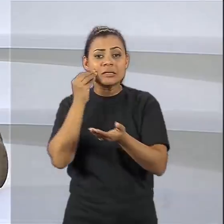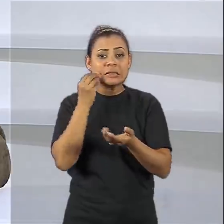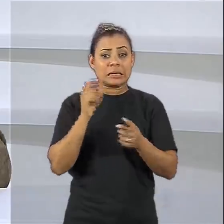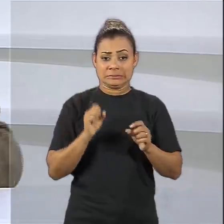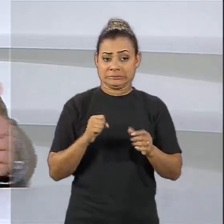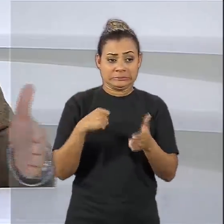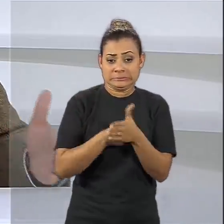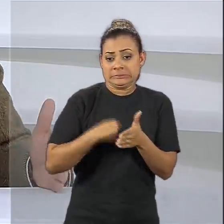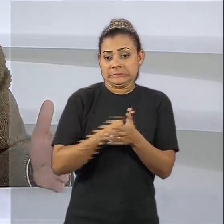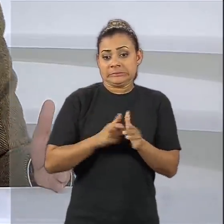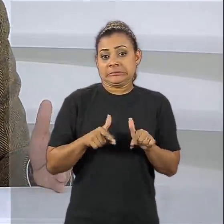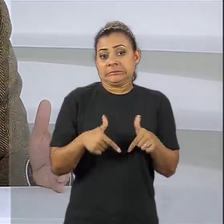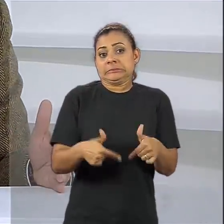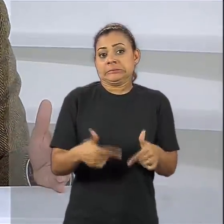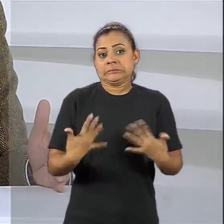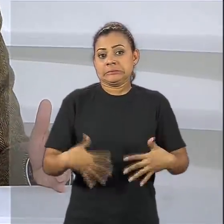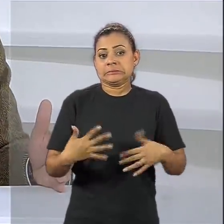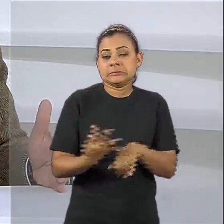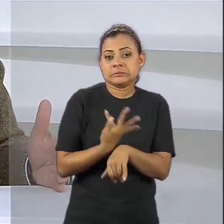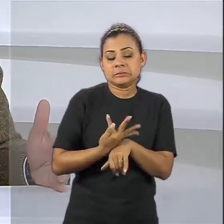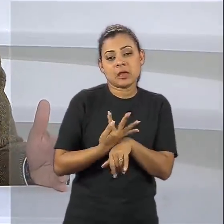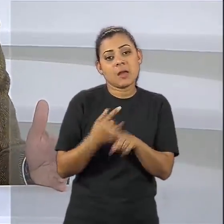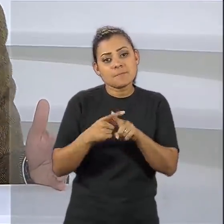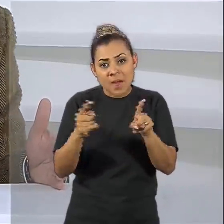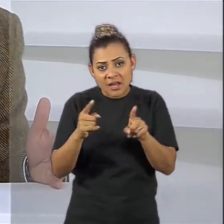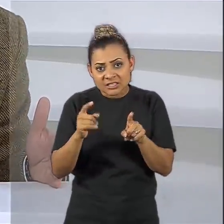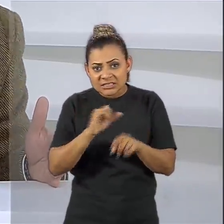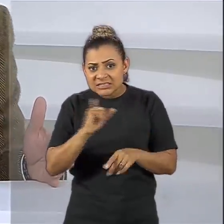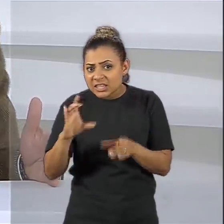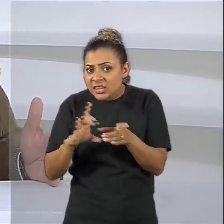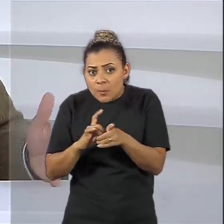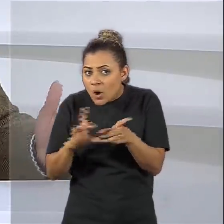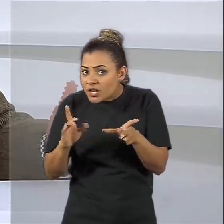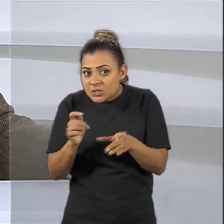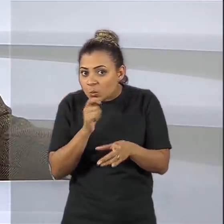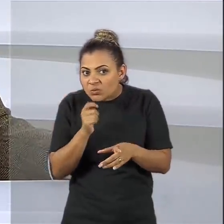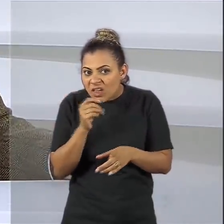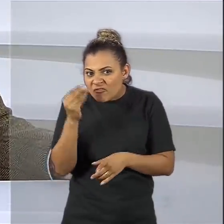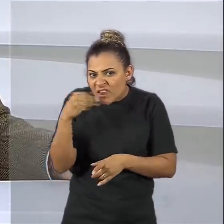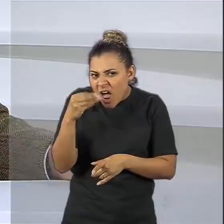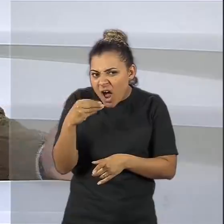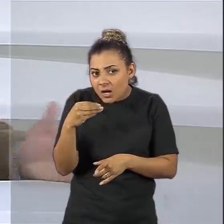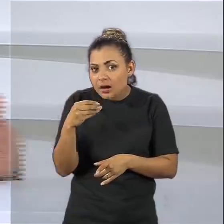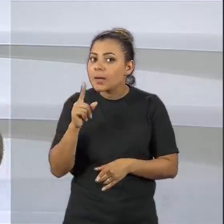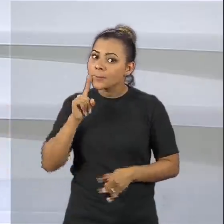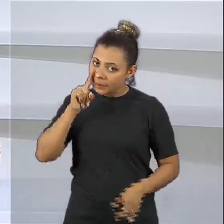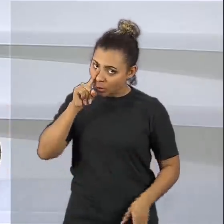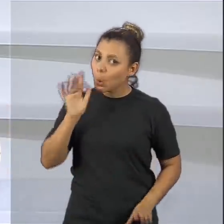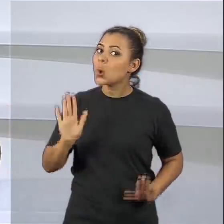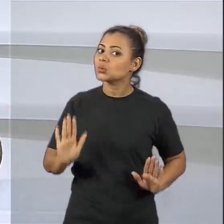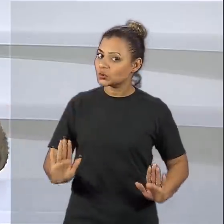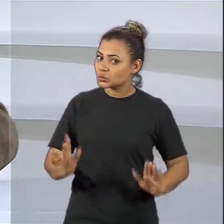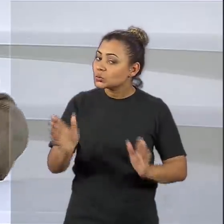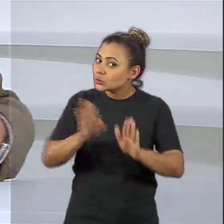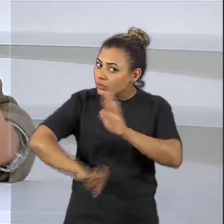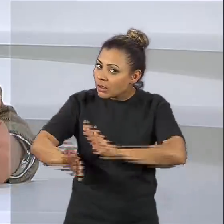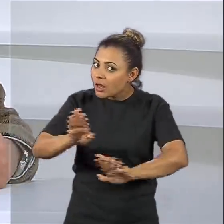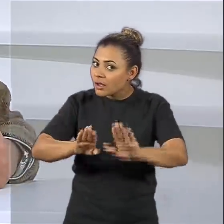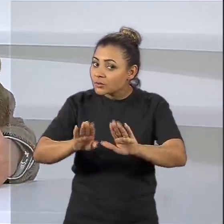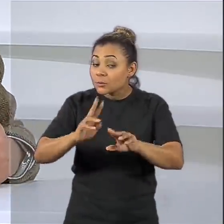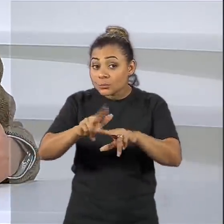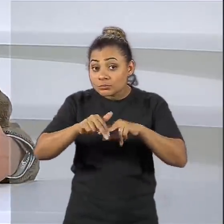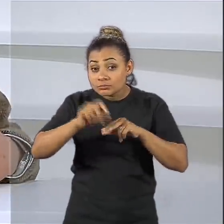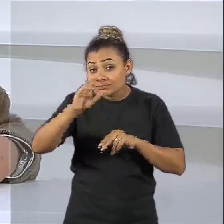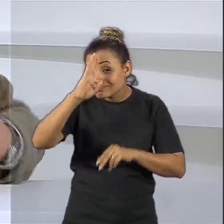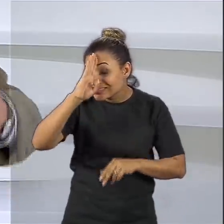resistir. Em países onde a democracia não é tão sólida assim, isso é arriscado, né? Então, eu acho que a nossa